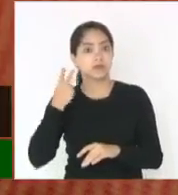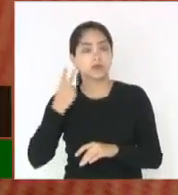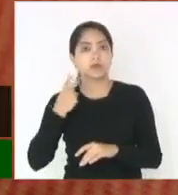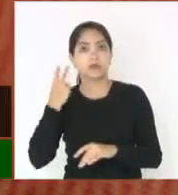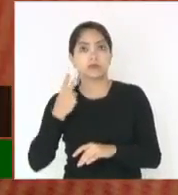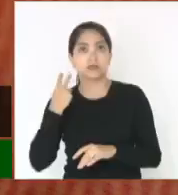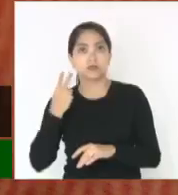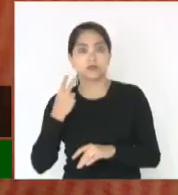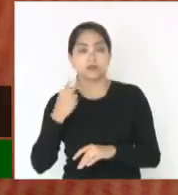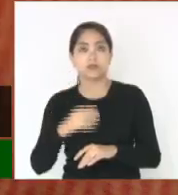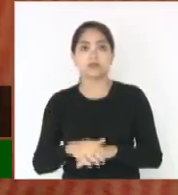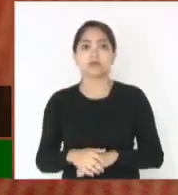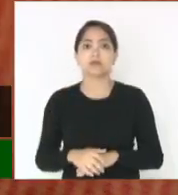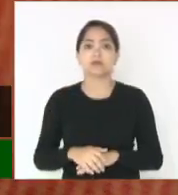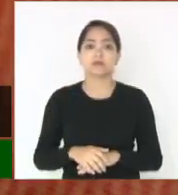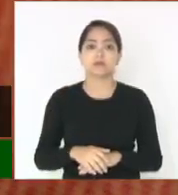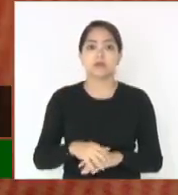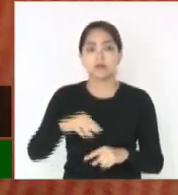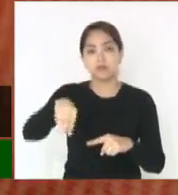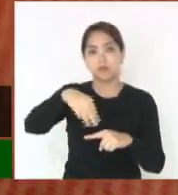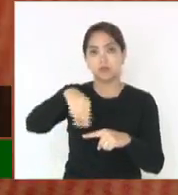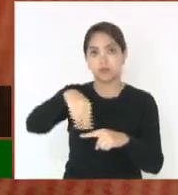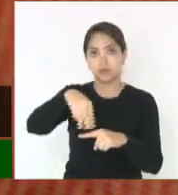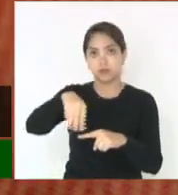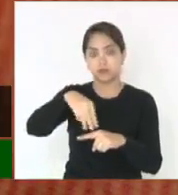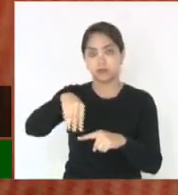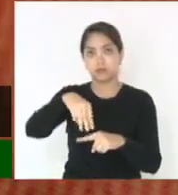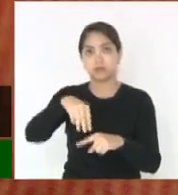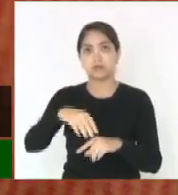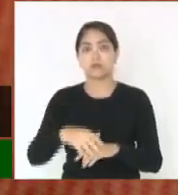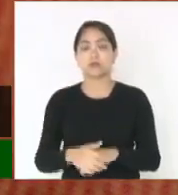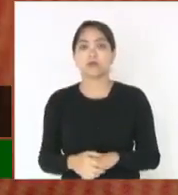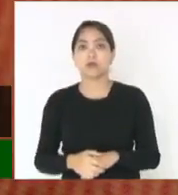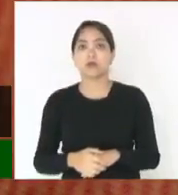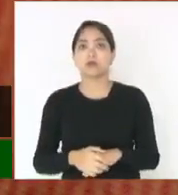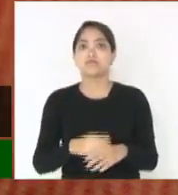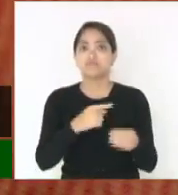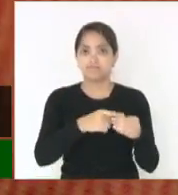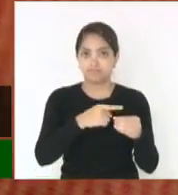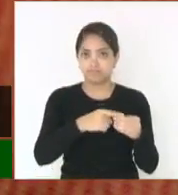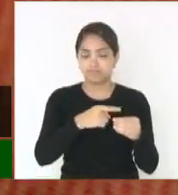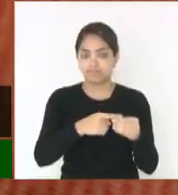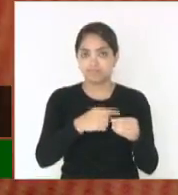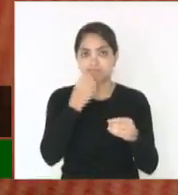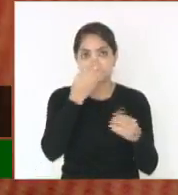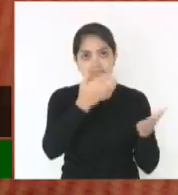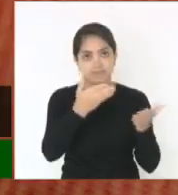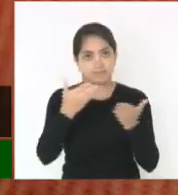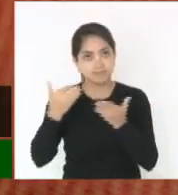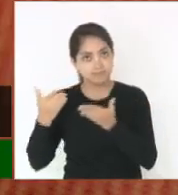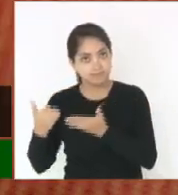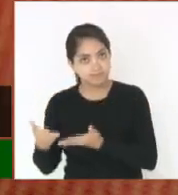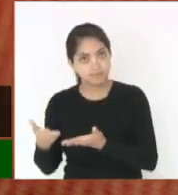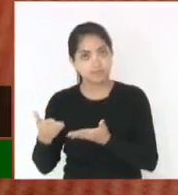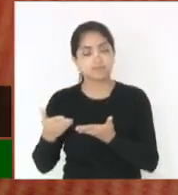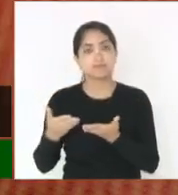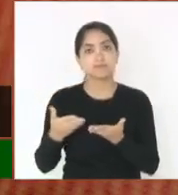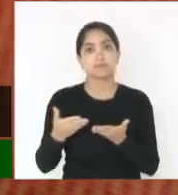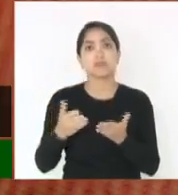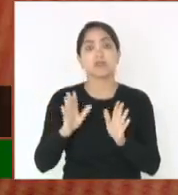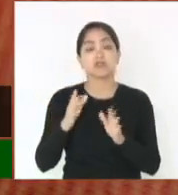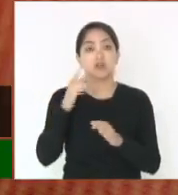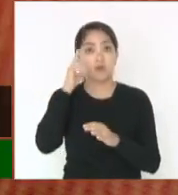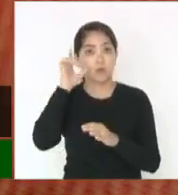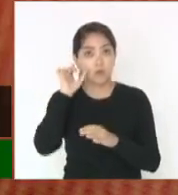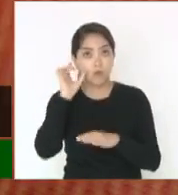Elisandro, vereador mais votado no município. Sejam bem-vindos nessa casa legislativa, já estiveram ontem